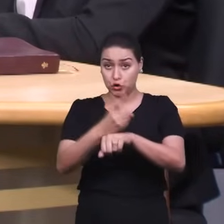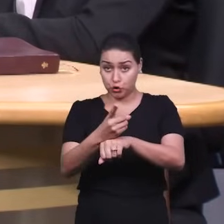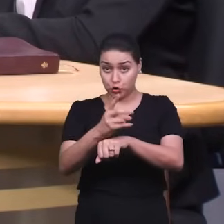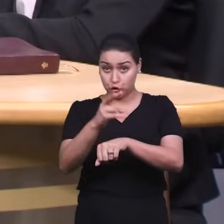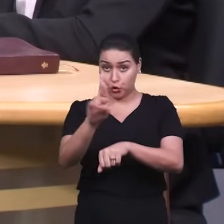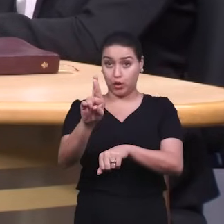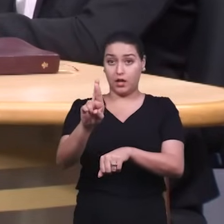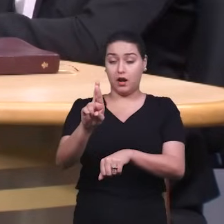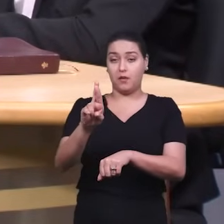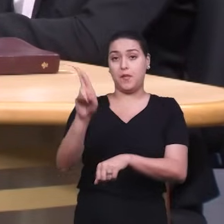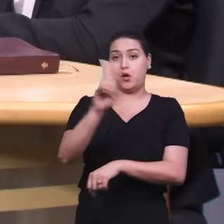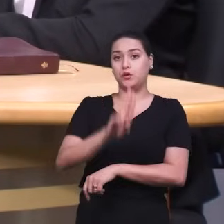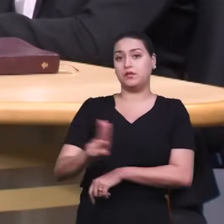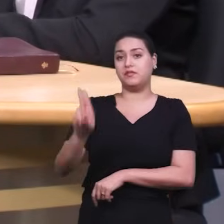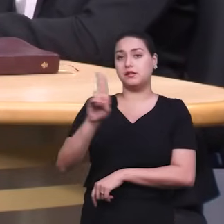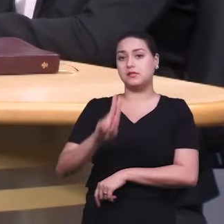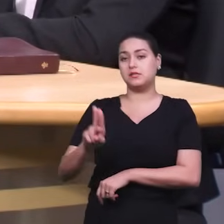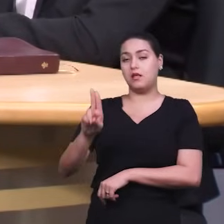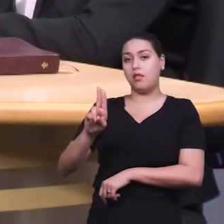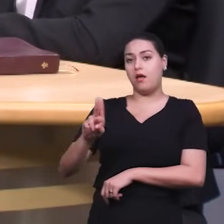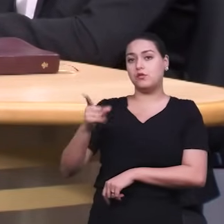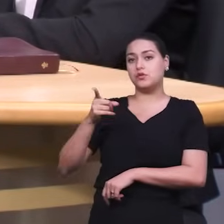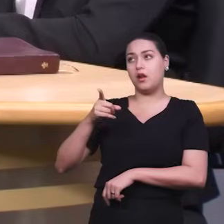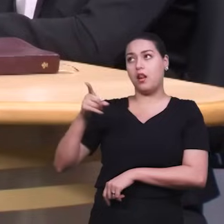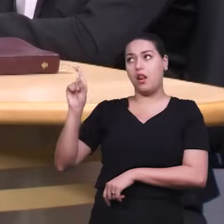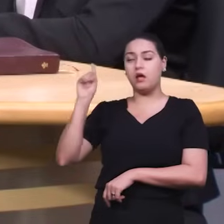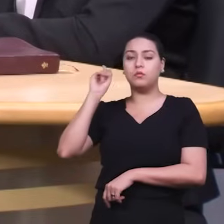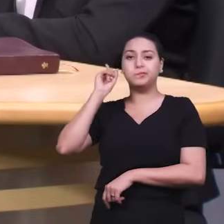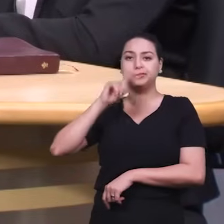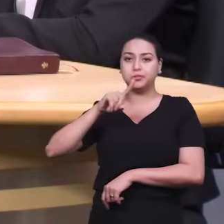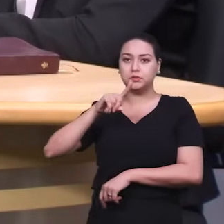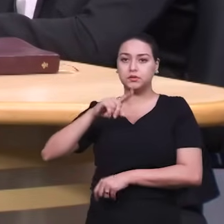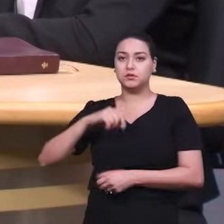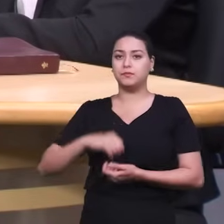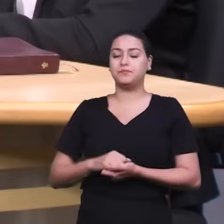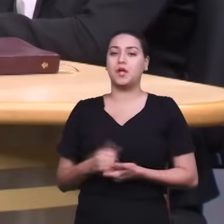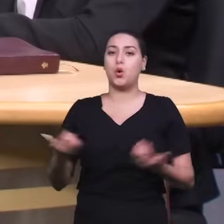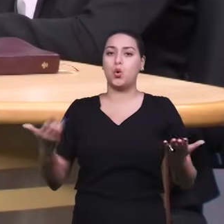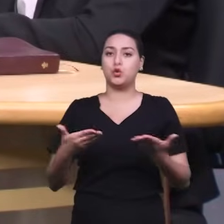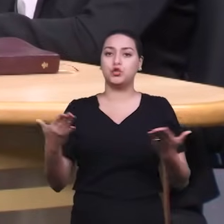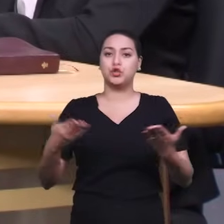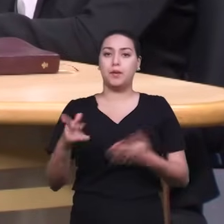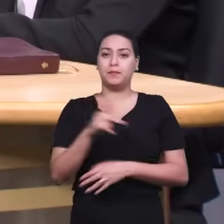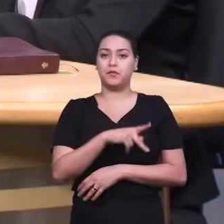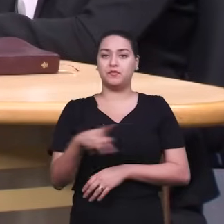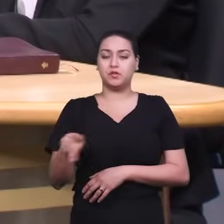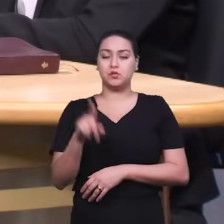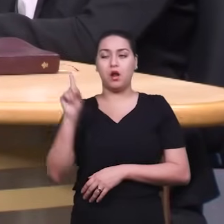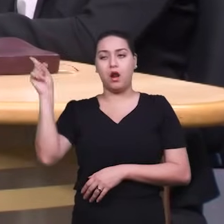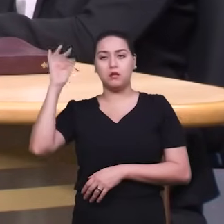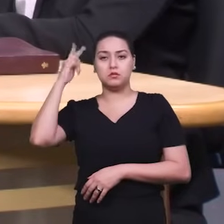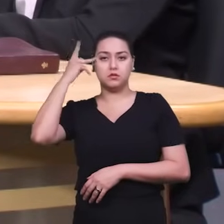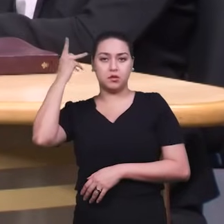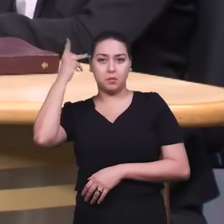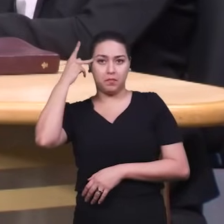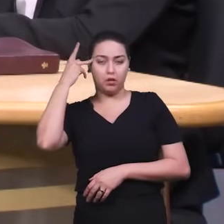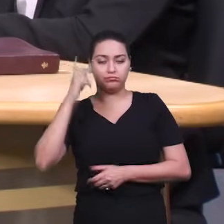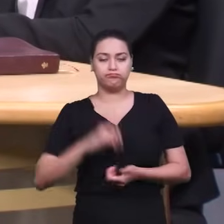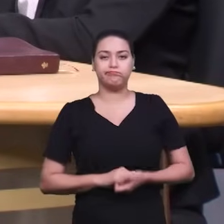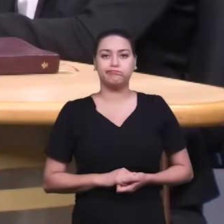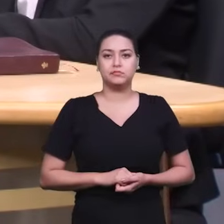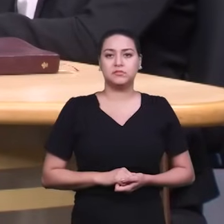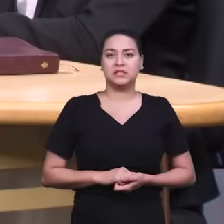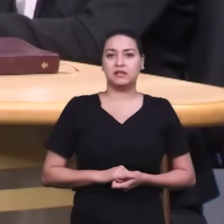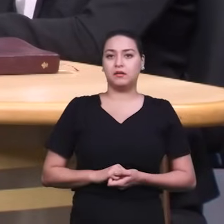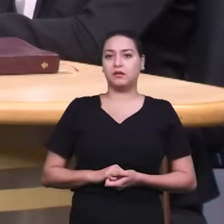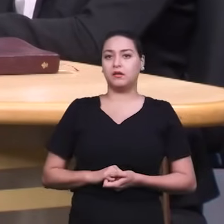de Cambridge. O Tiago hoje, ele atua como professor da USP, lá de Ribeirão Preto. Ele vai atuar